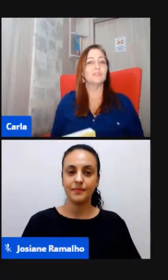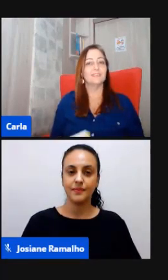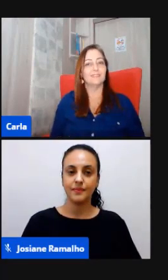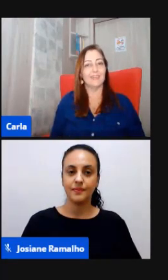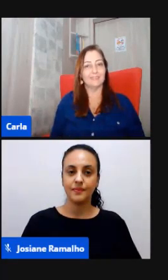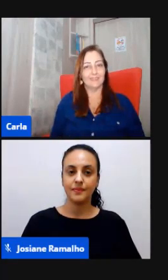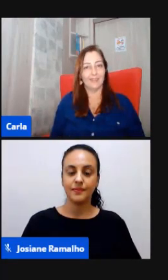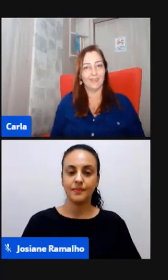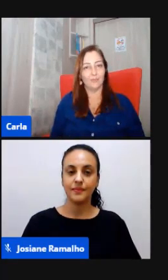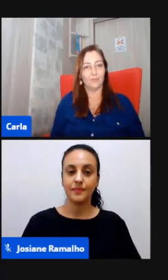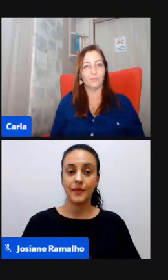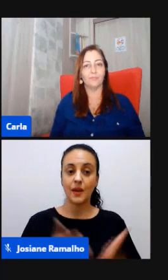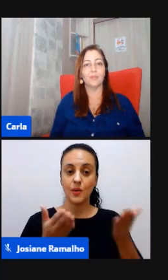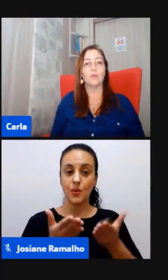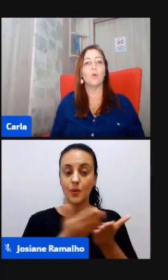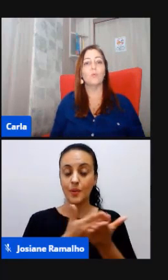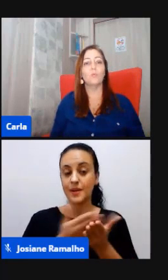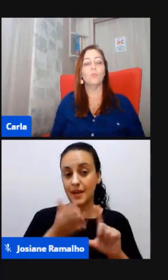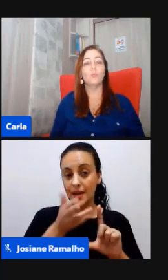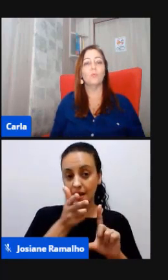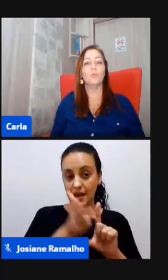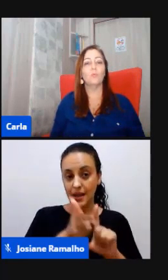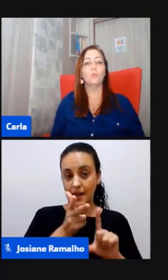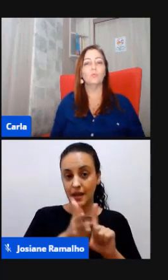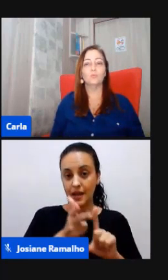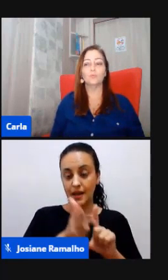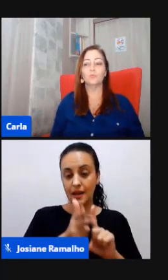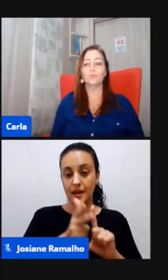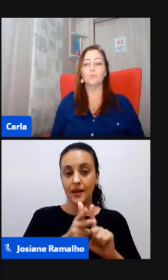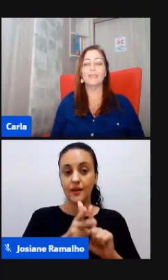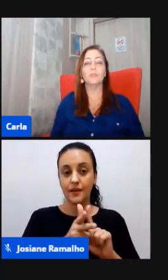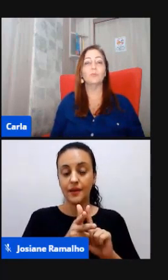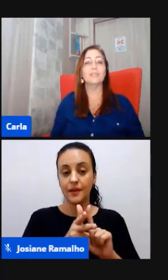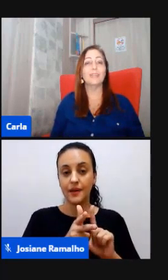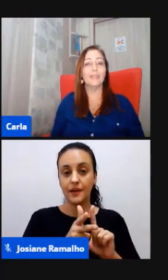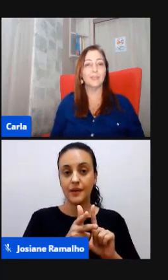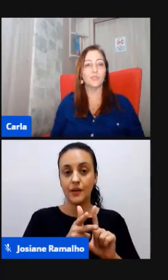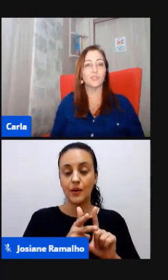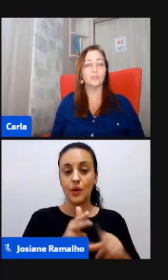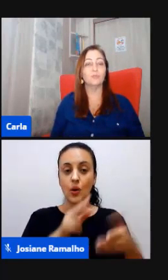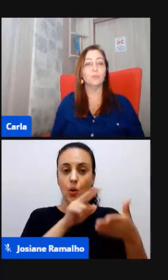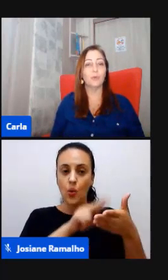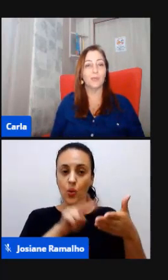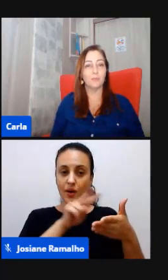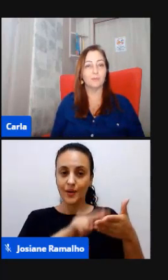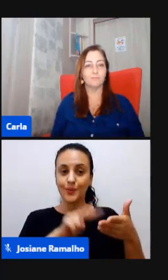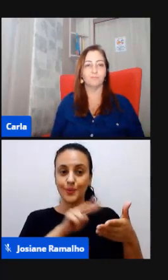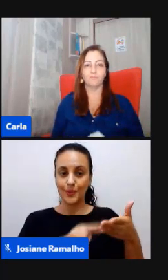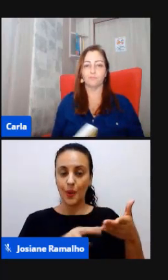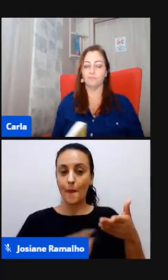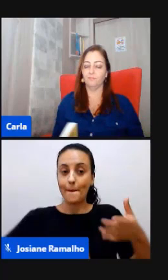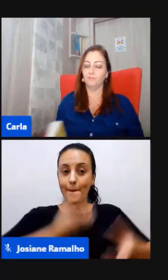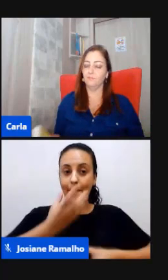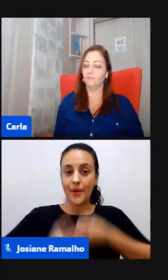Nós vamos iniciar essa live com uma leitura de Leite, um